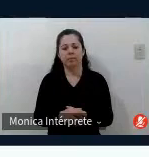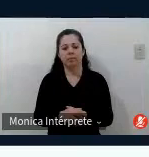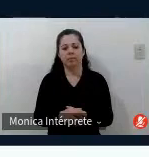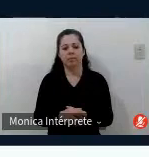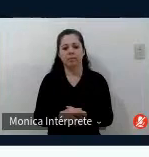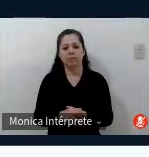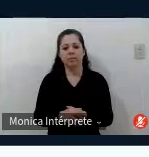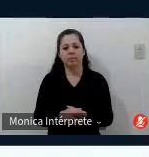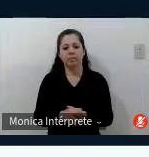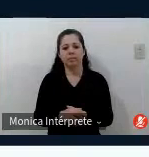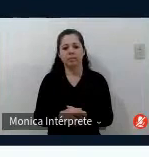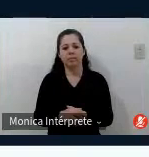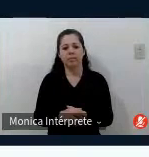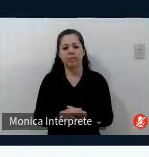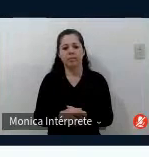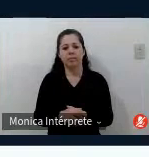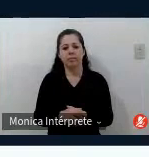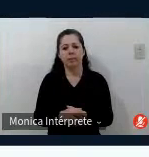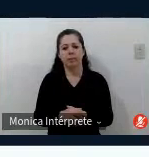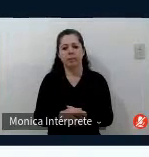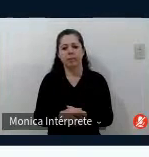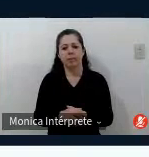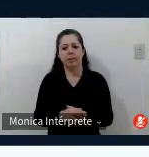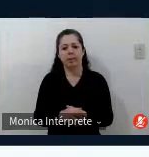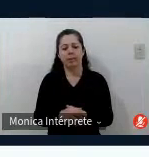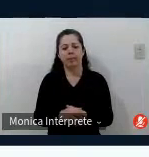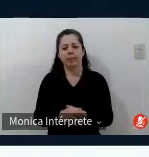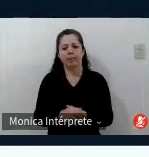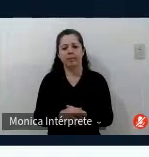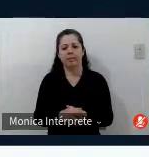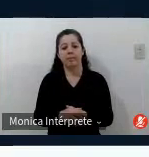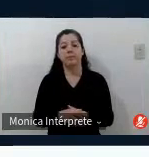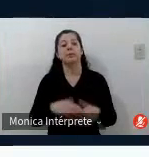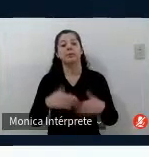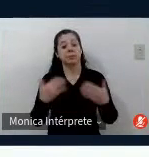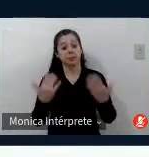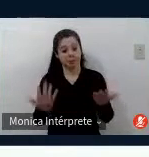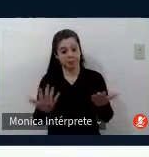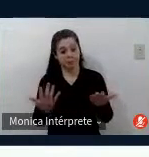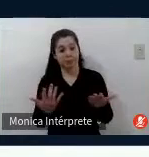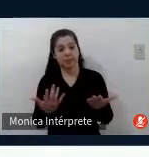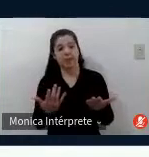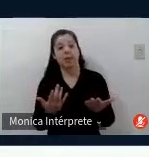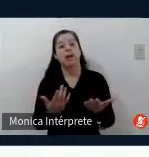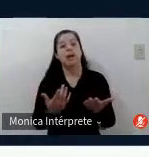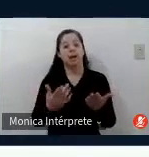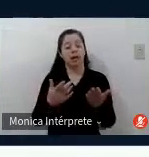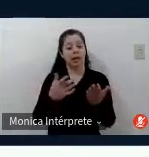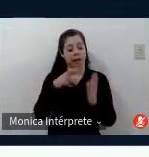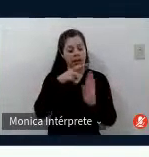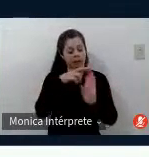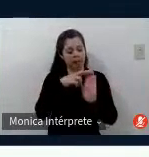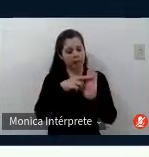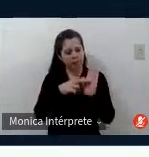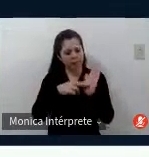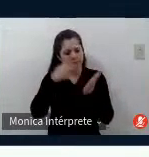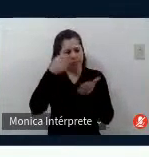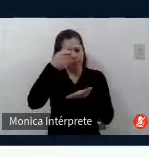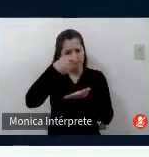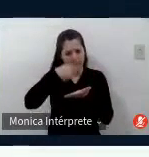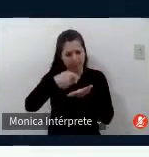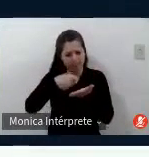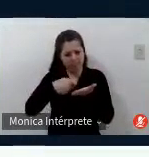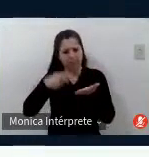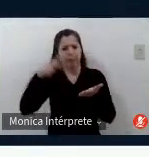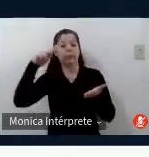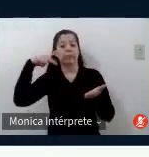nossa base legal que foi utilizada para escrever a política institucional, ela é muito grande, né? Então, assim, a partir do